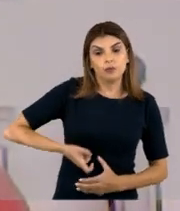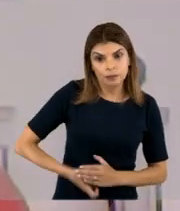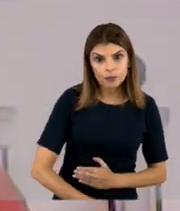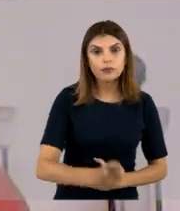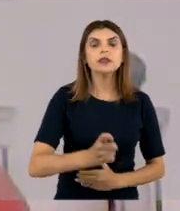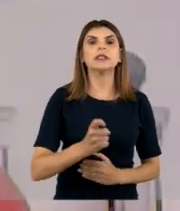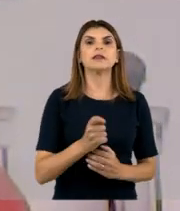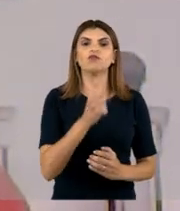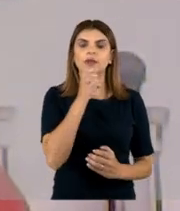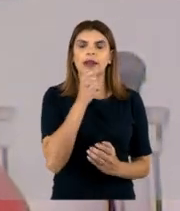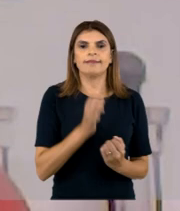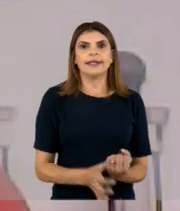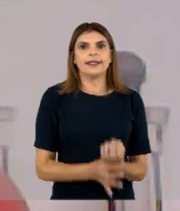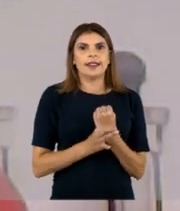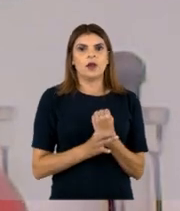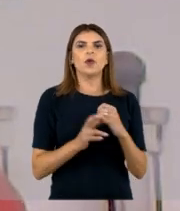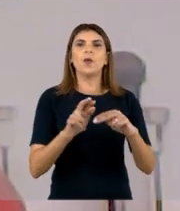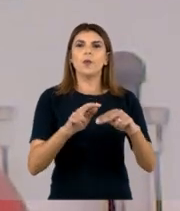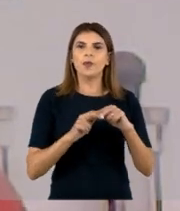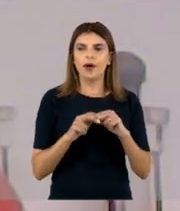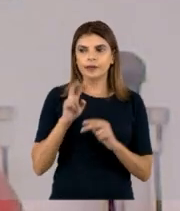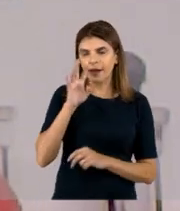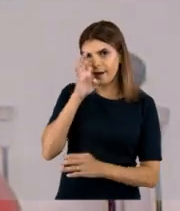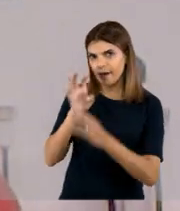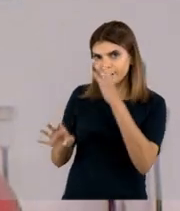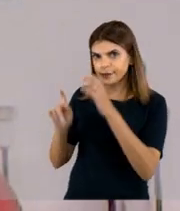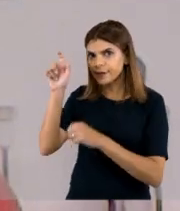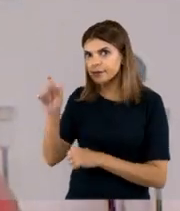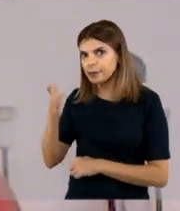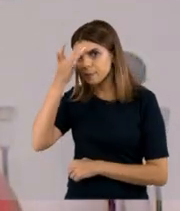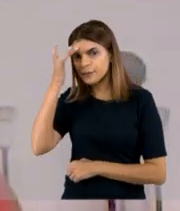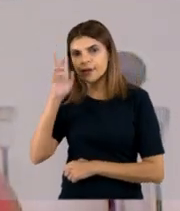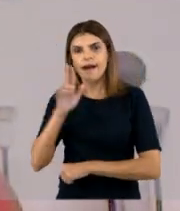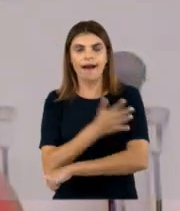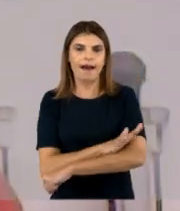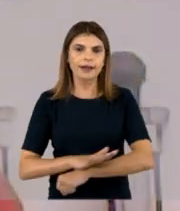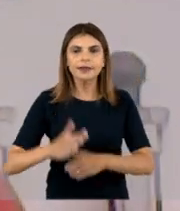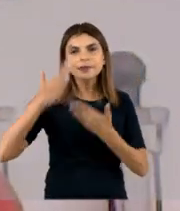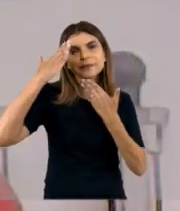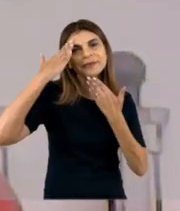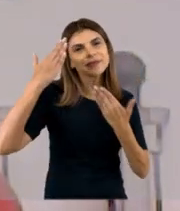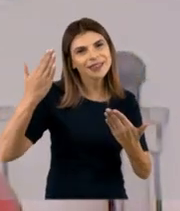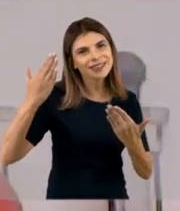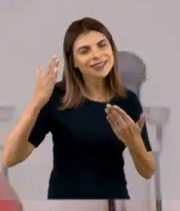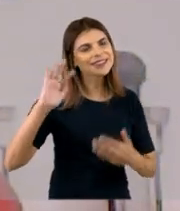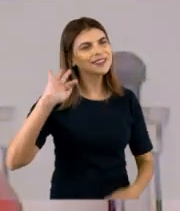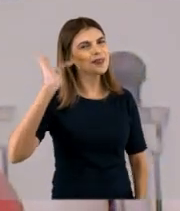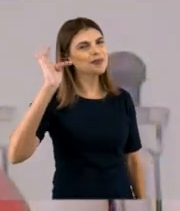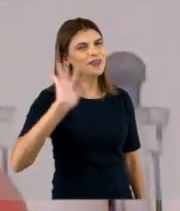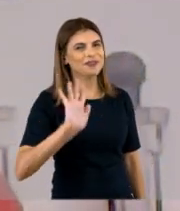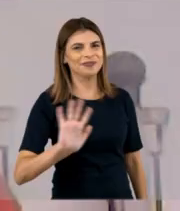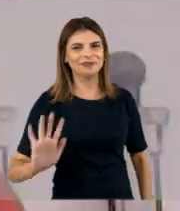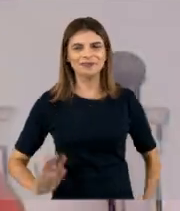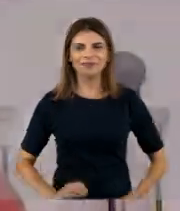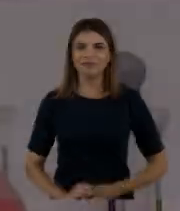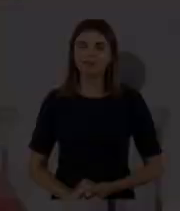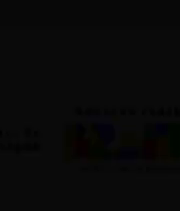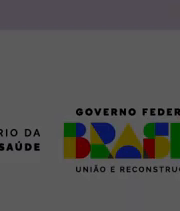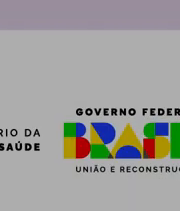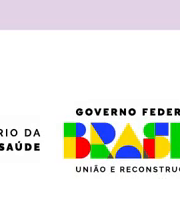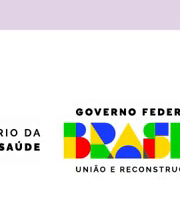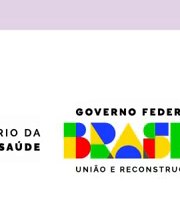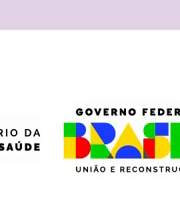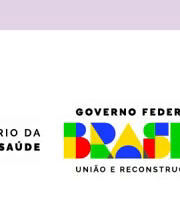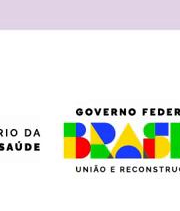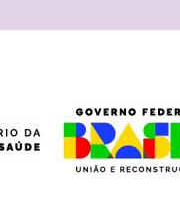à questão do aborto inseguro quando a gente pensa a questão de raça. É isso, gente. Obrigada e até breve.